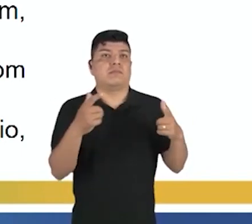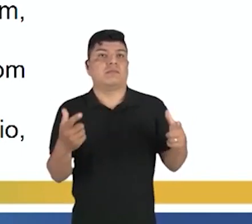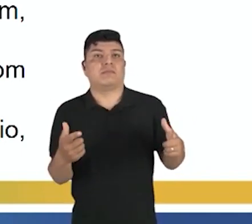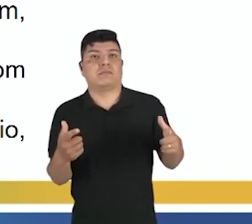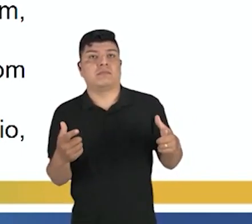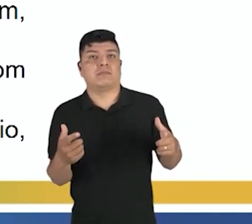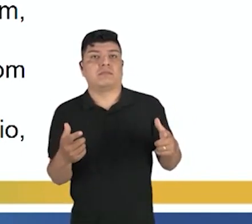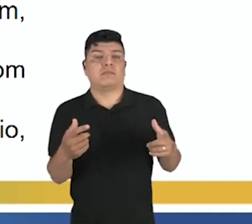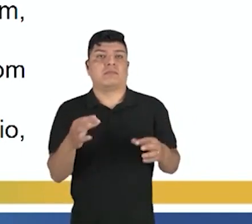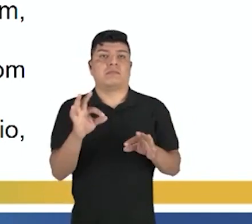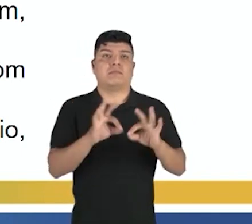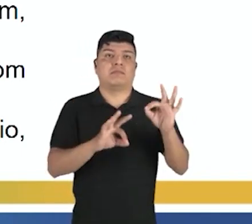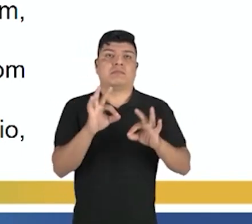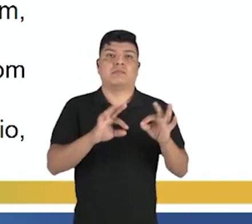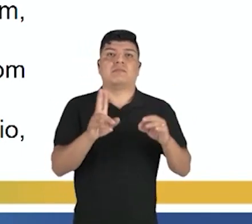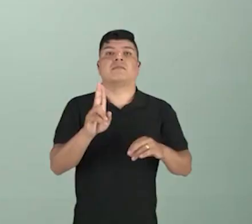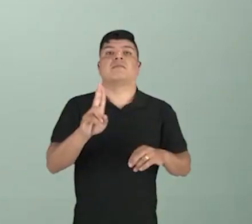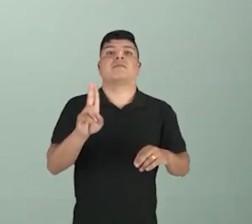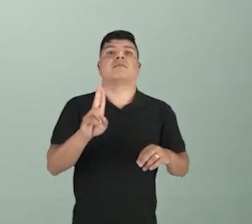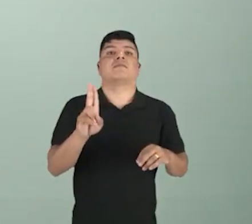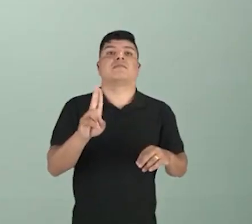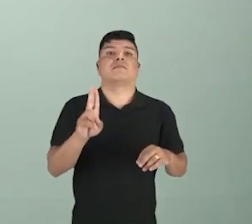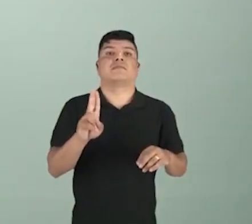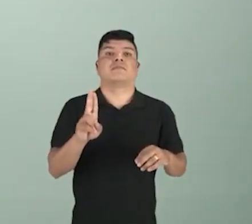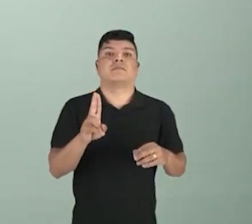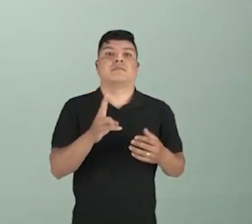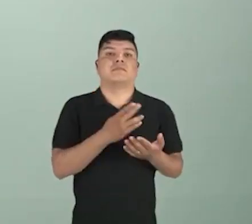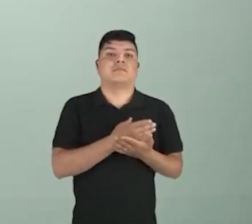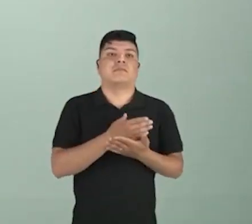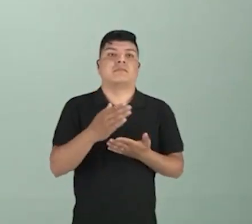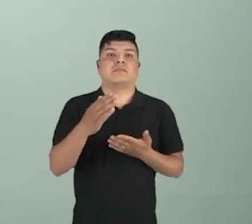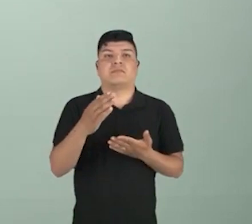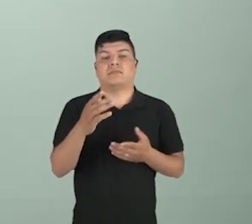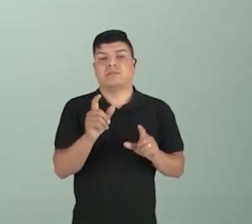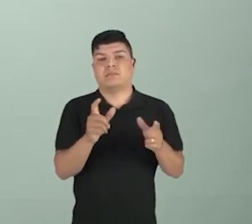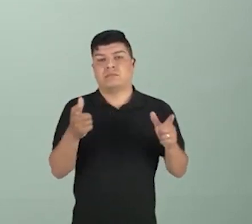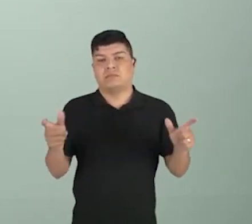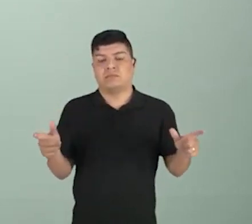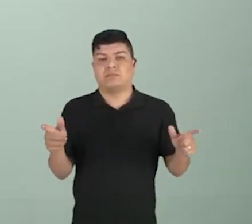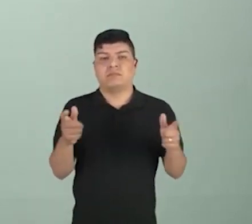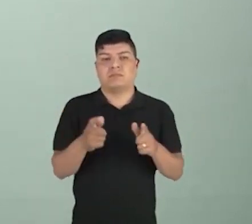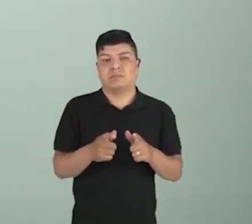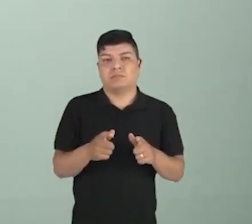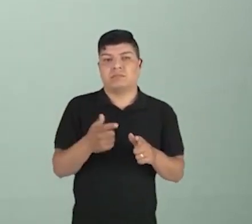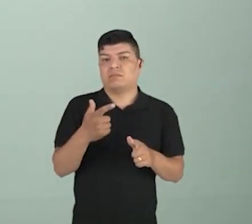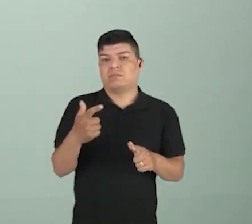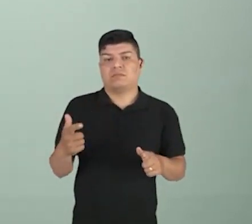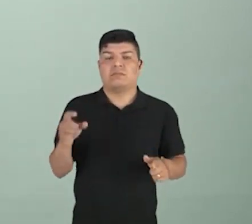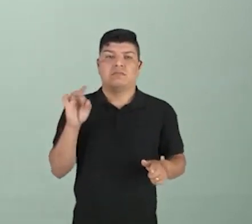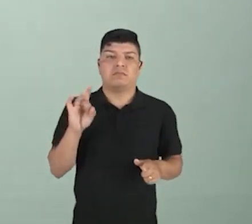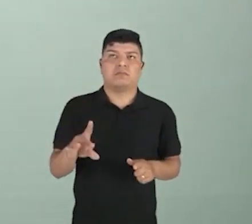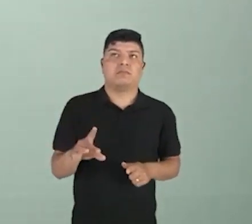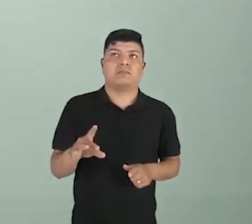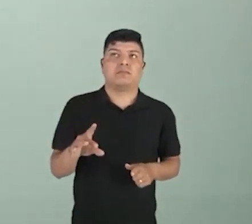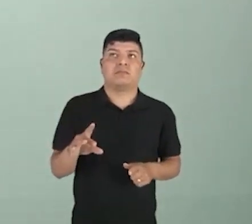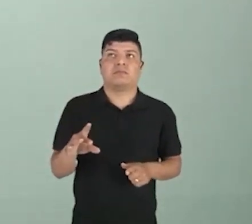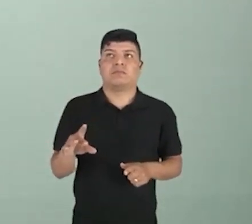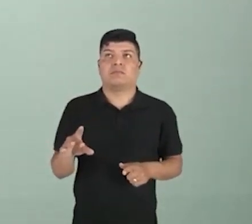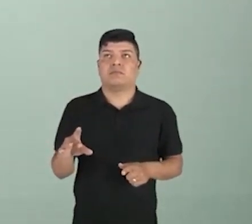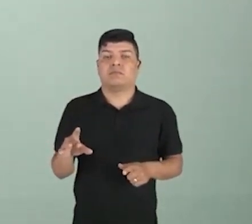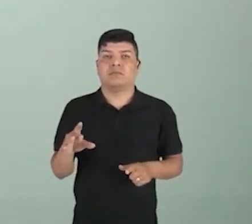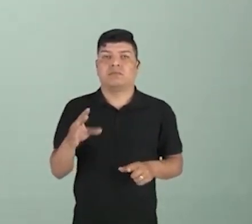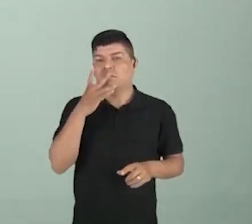a construção dos nomes. As iniciais maiúsculas e minúsculas, elas não só existem